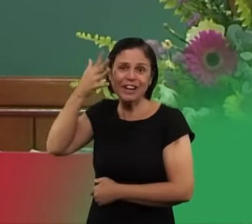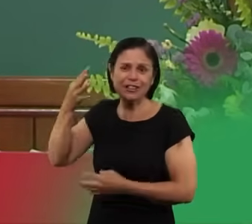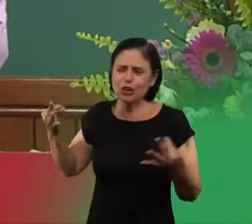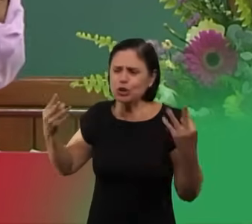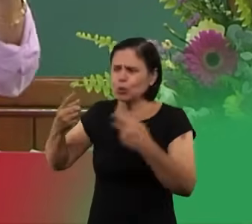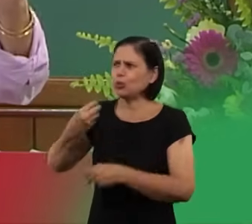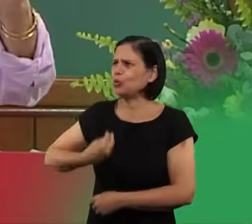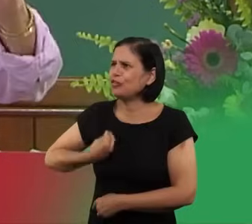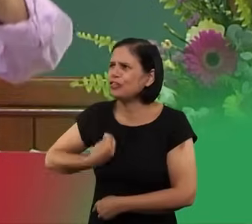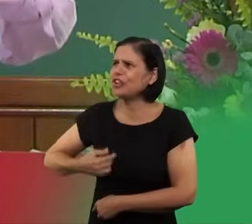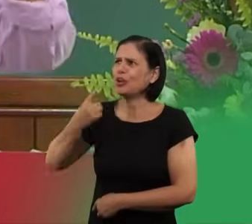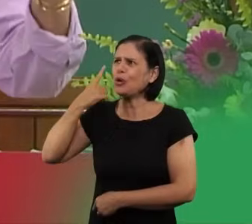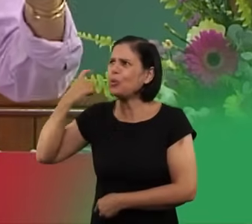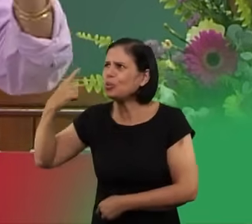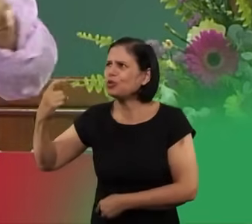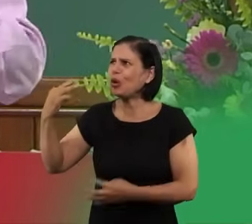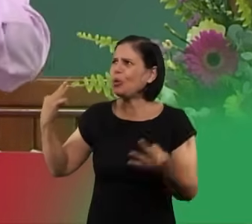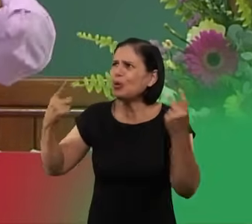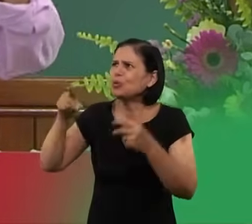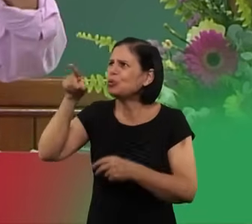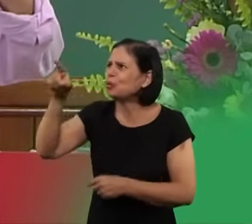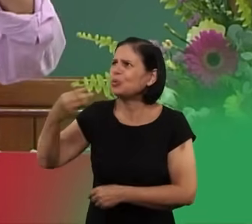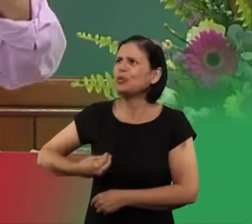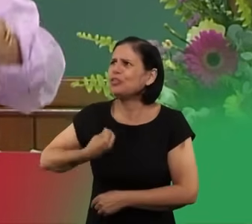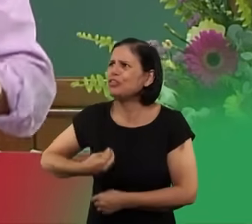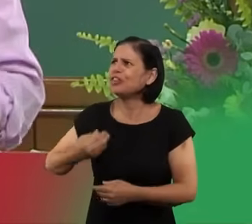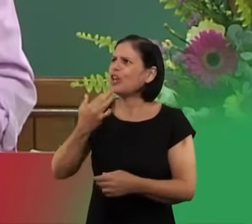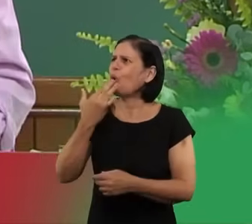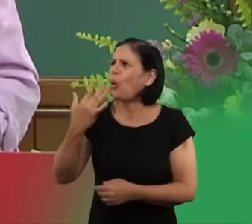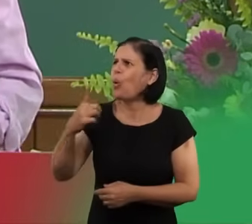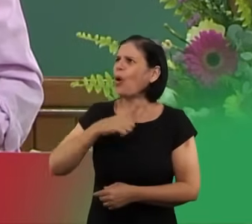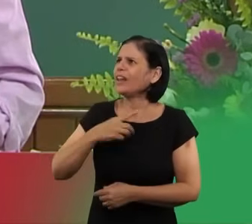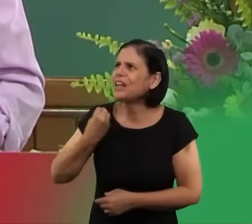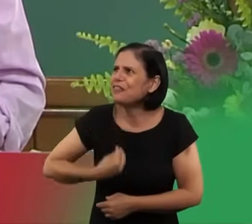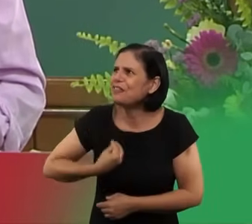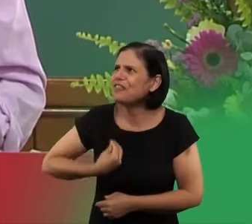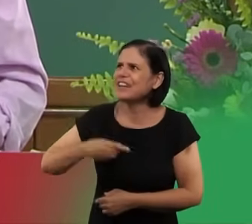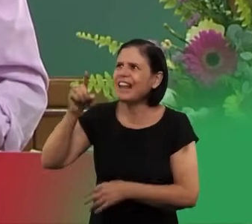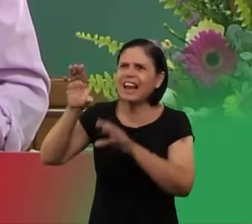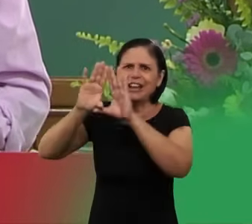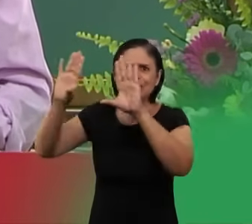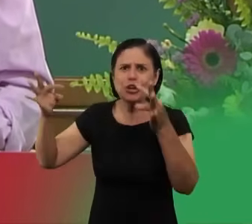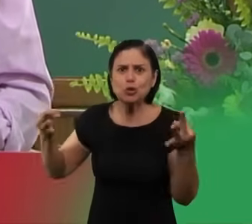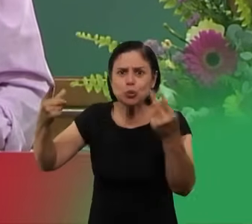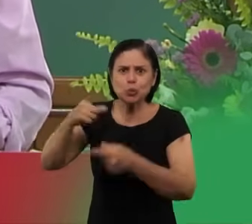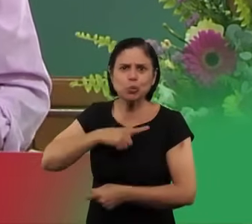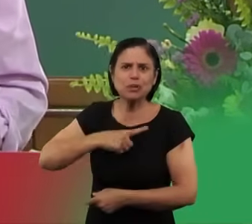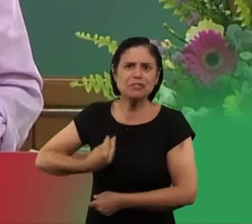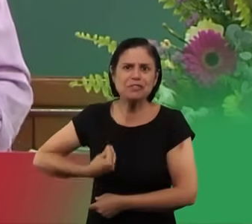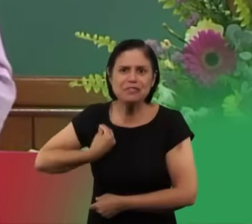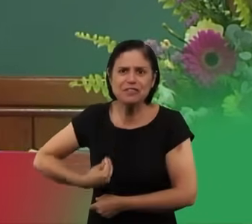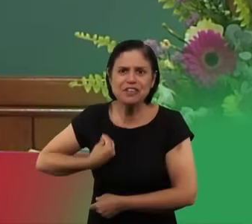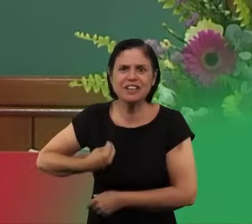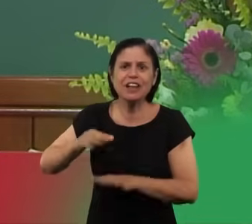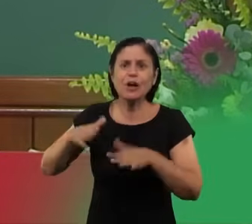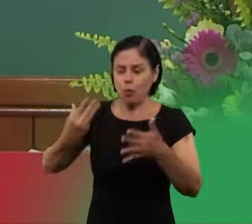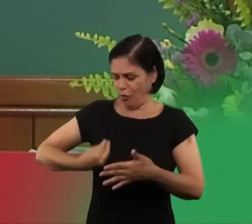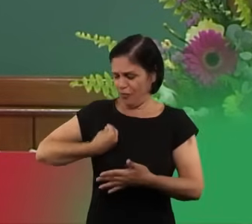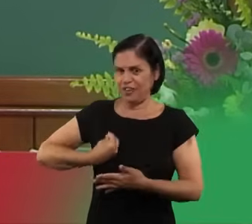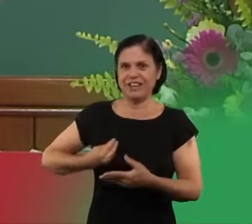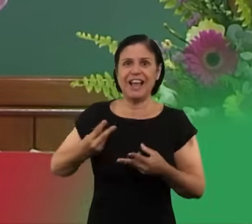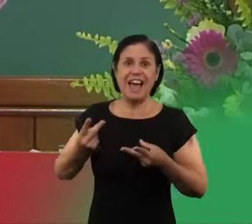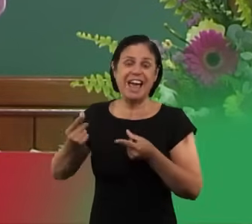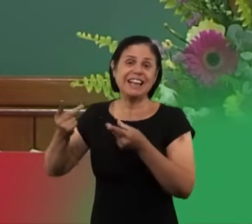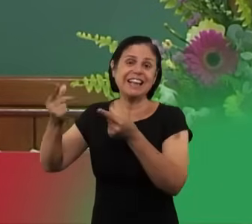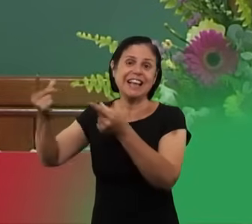som, o que existir, as cores, tudo tem vida. Então é a vida chamada eterna, porque está diante